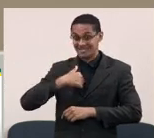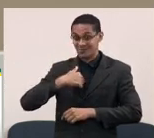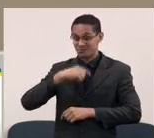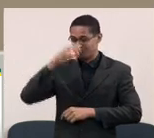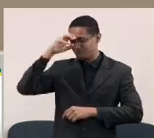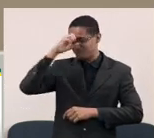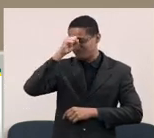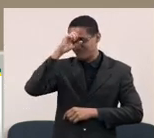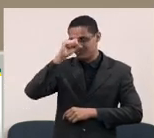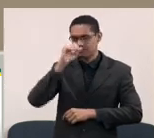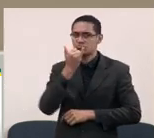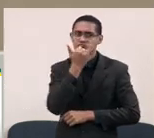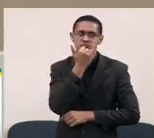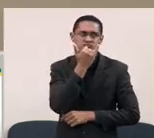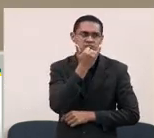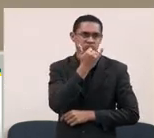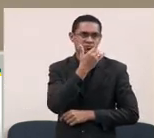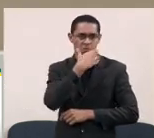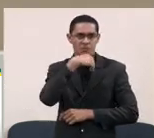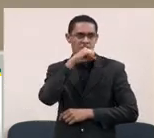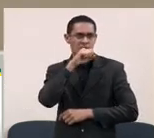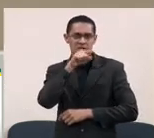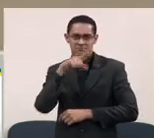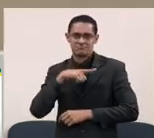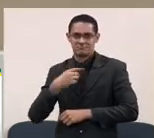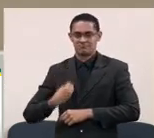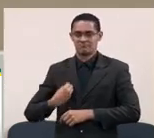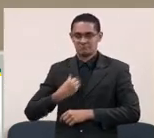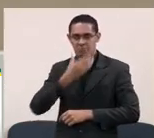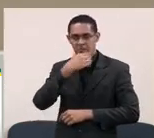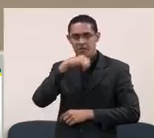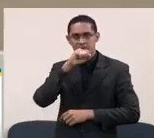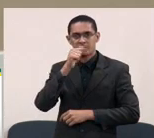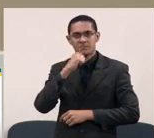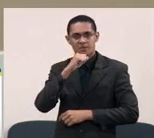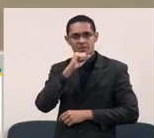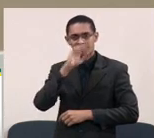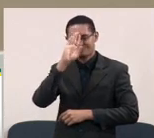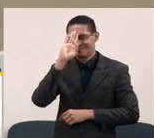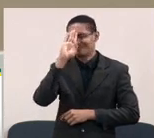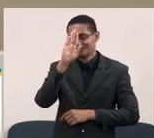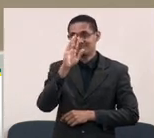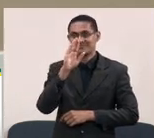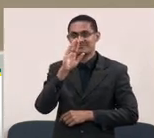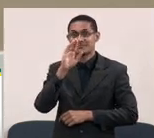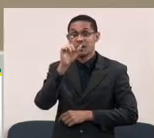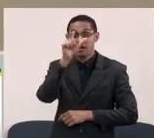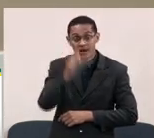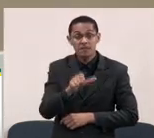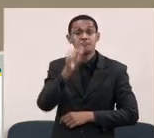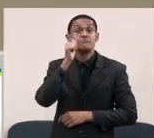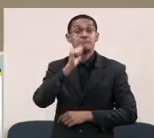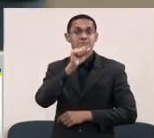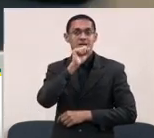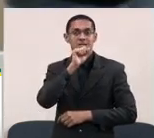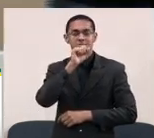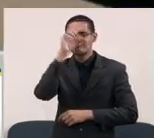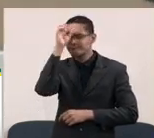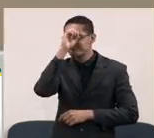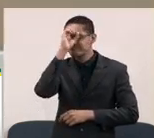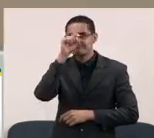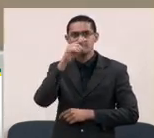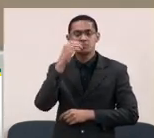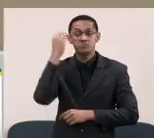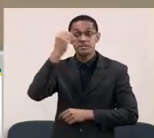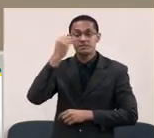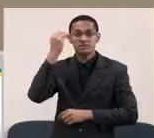desculpe os pais aqui presentes, mas com quem eu aprendi de verdade foram com as mães. As mães, os depoimentos,